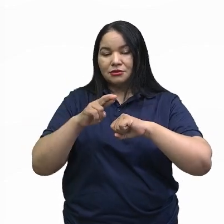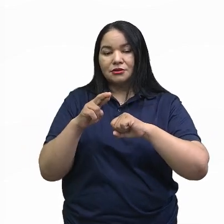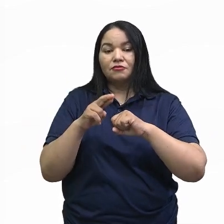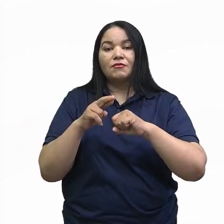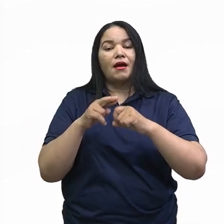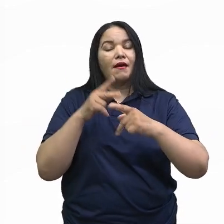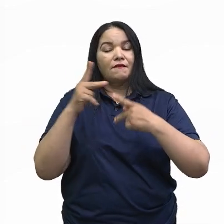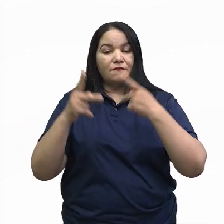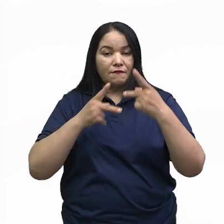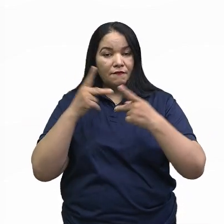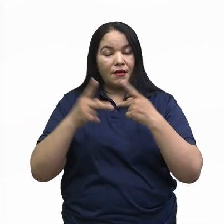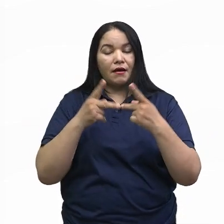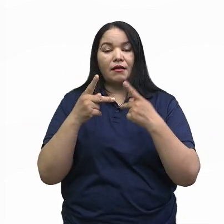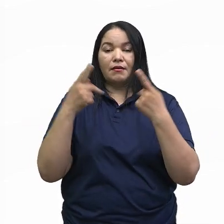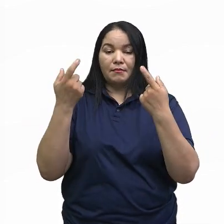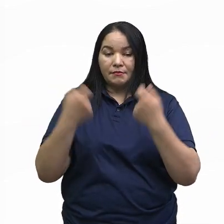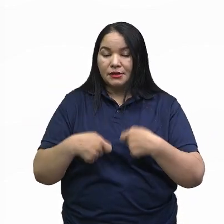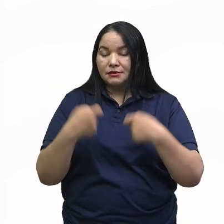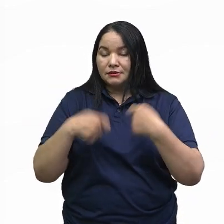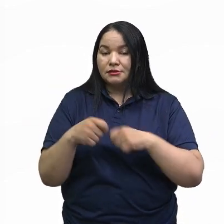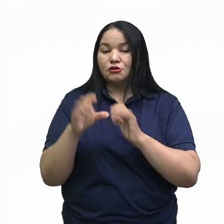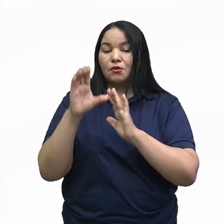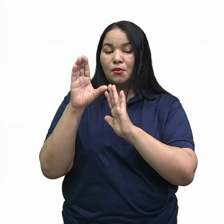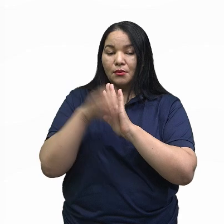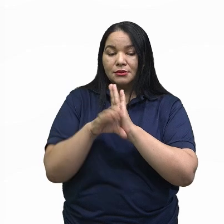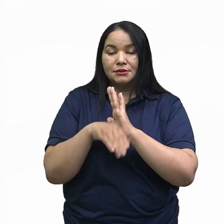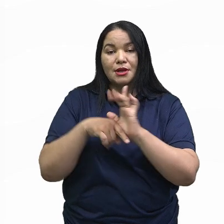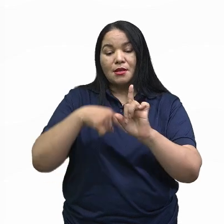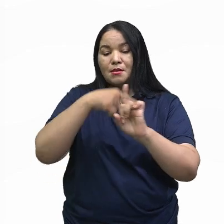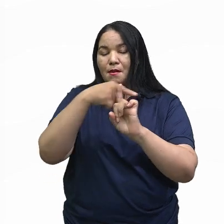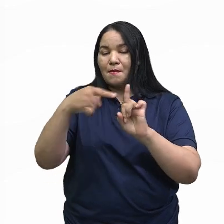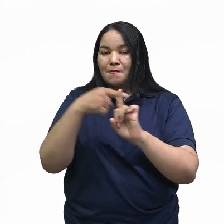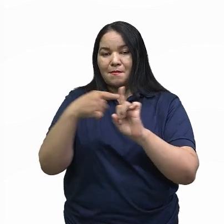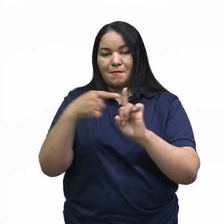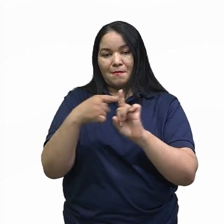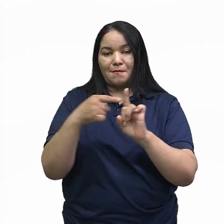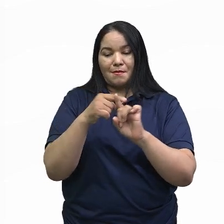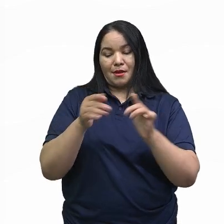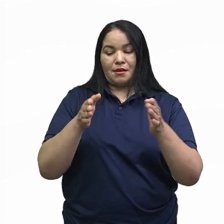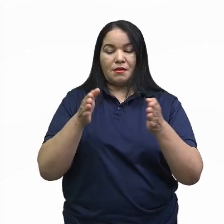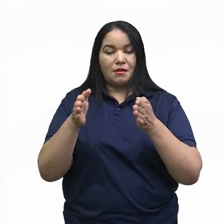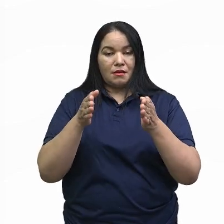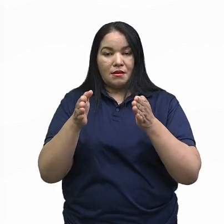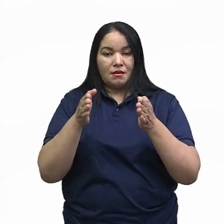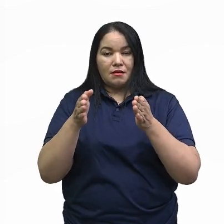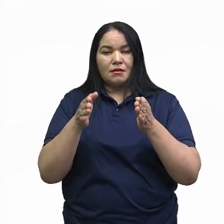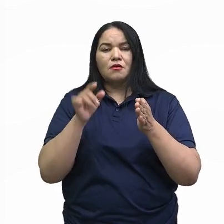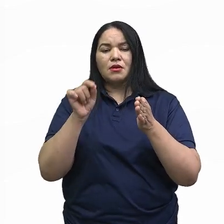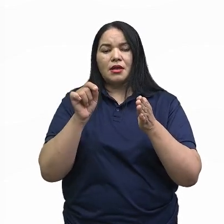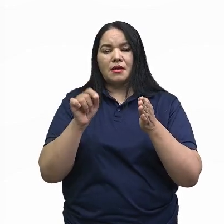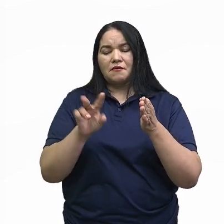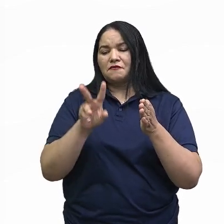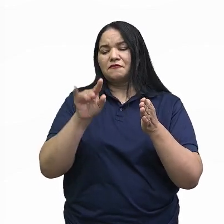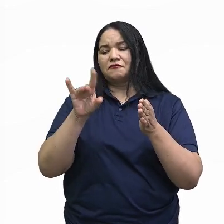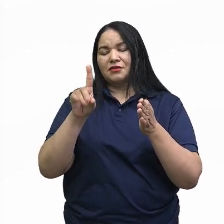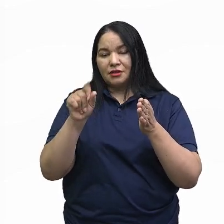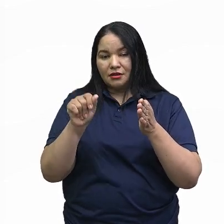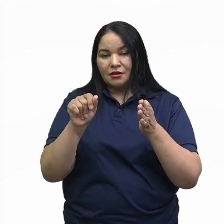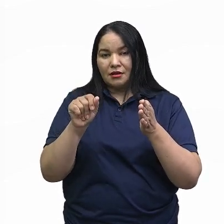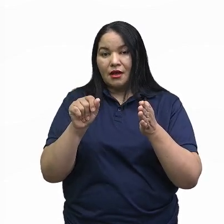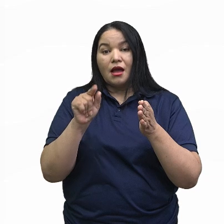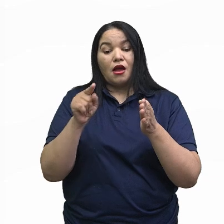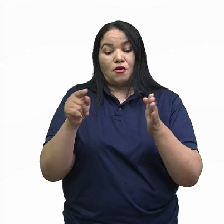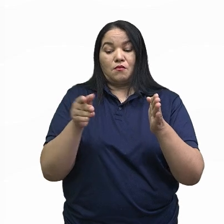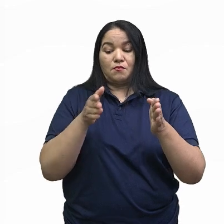tem que falar, tem que reforçar, né, esse conceito de meia-vida. E o que é a meia-vida, né? A meia-vida é o tempo que